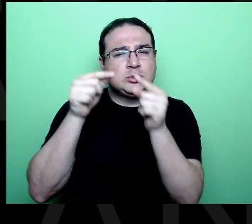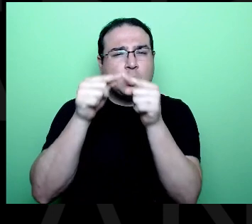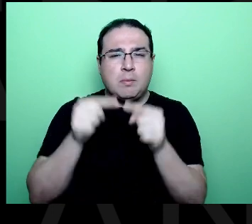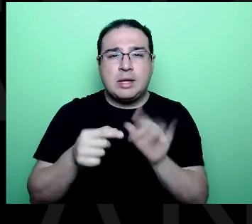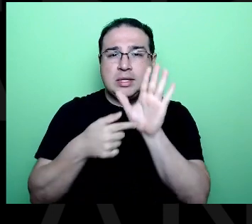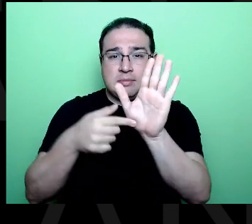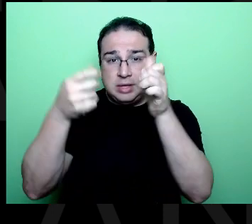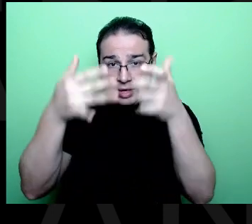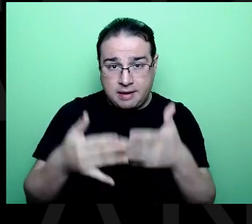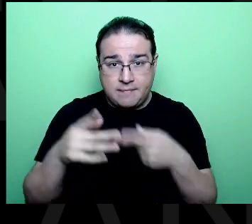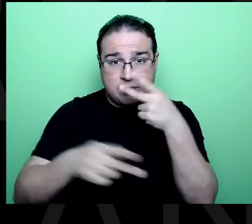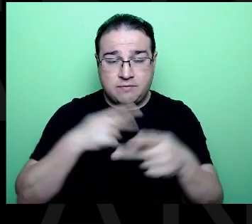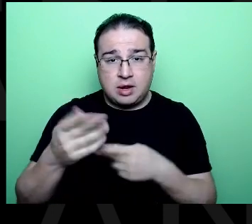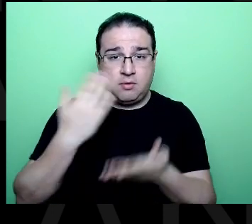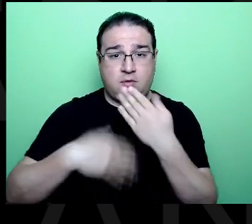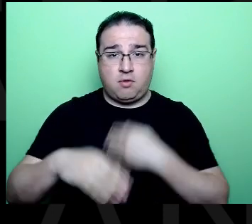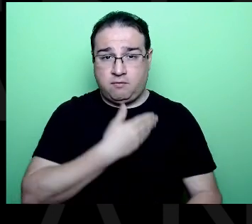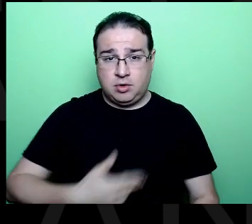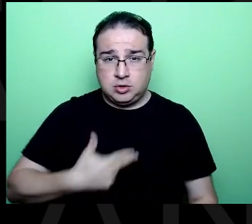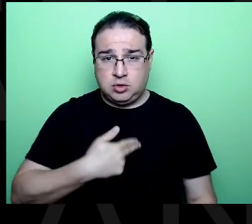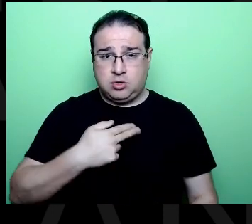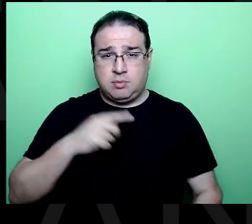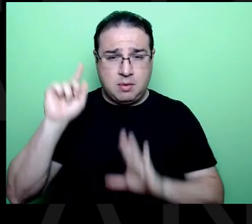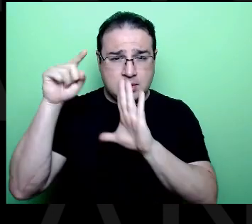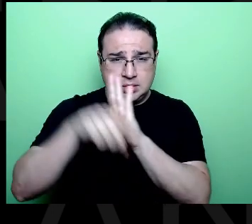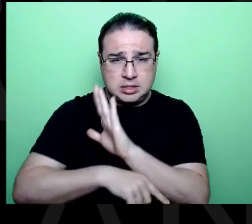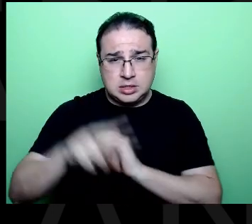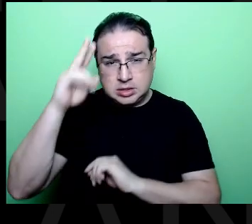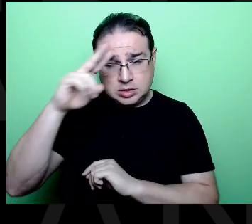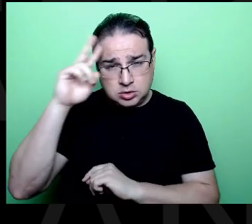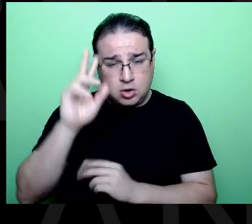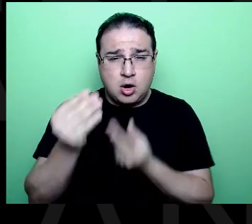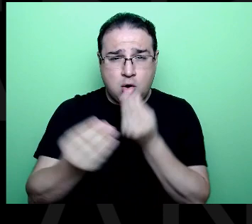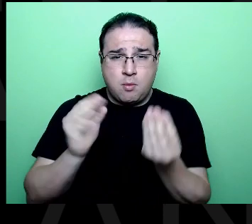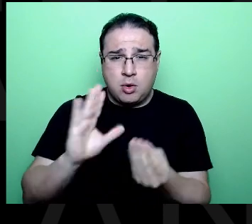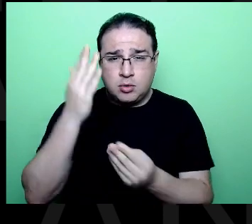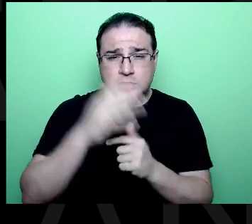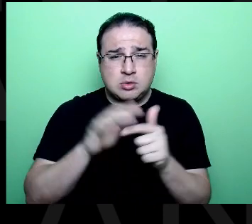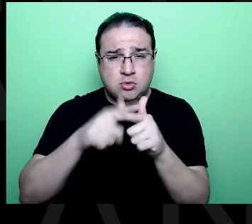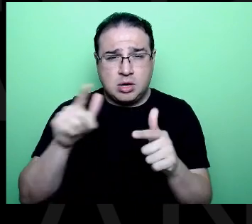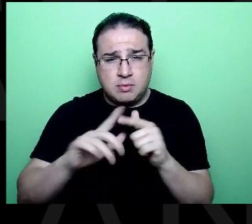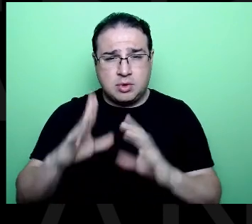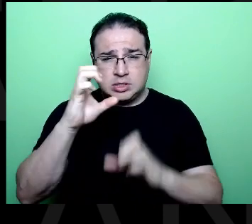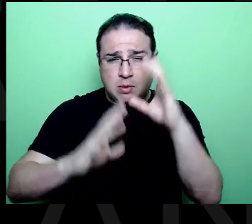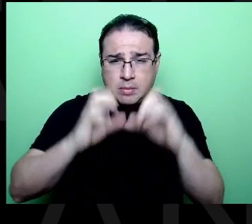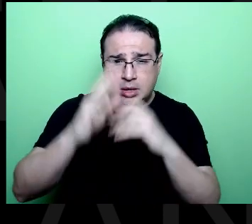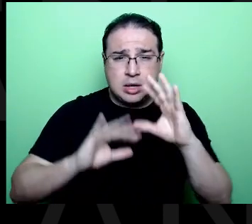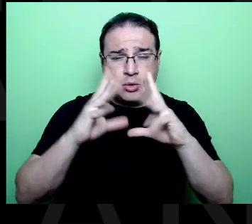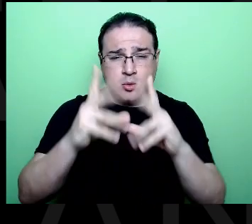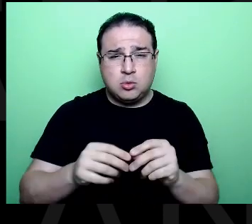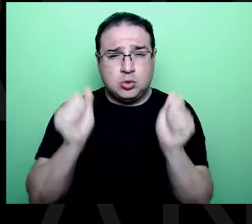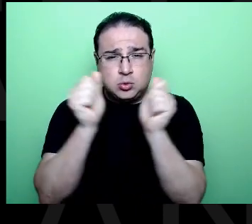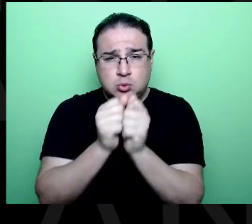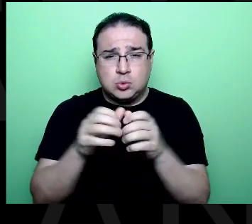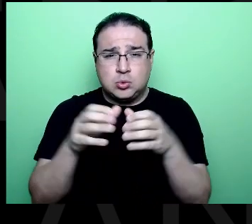umas pinceladas, mas ele fala basicamente do governo ali do Getúlio, não sei o quê, mas ele não entra na história da